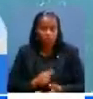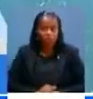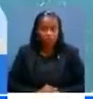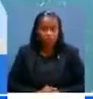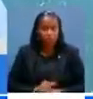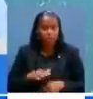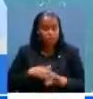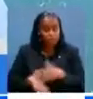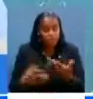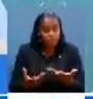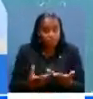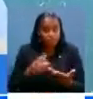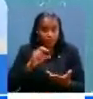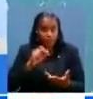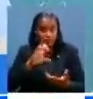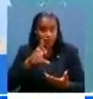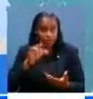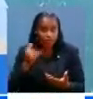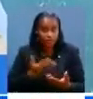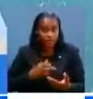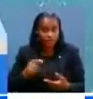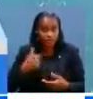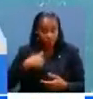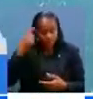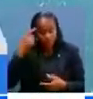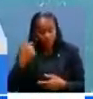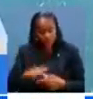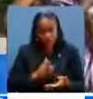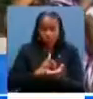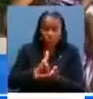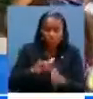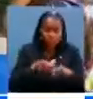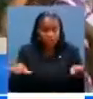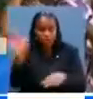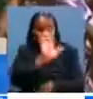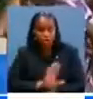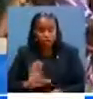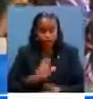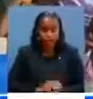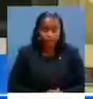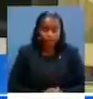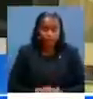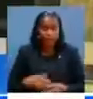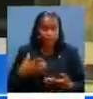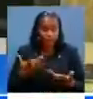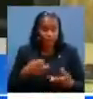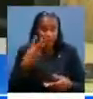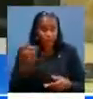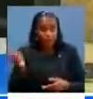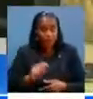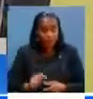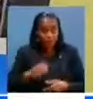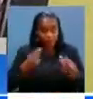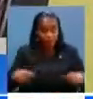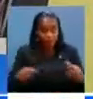pela ACRIT, e eu acho que deve continuar a nível nacional. E o impacto dos 3 meses de campanha vê-se